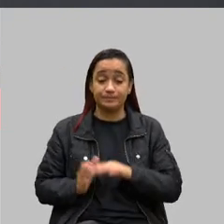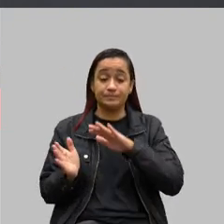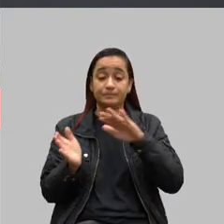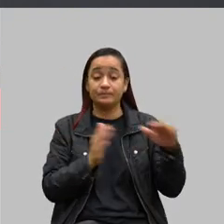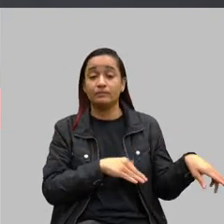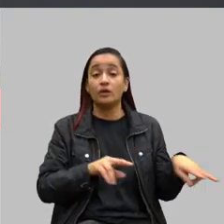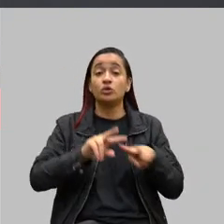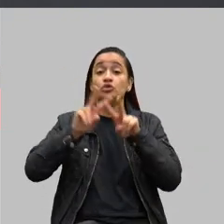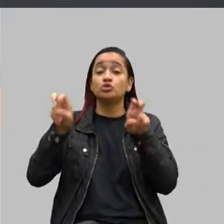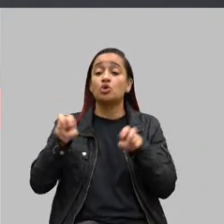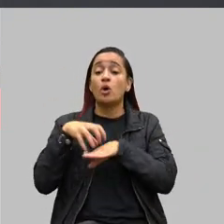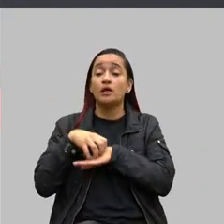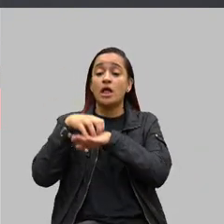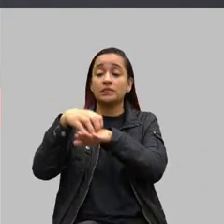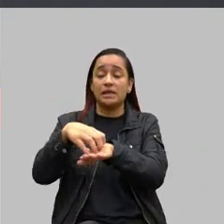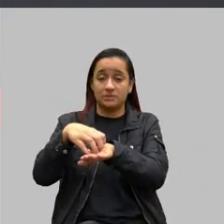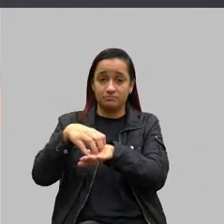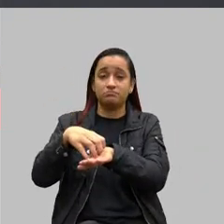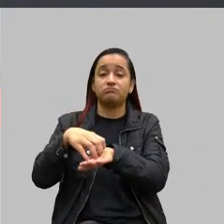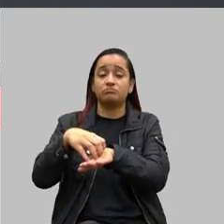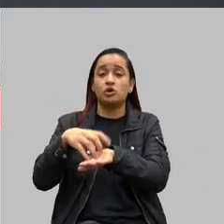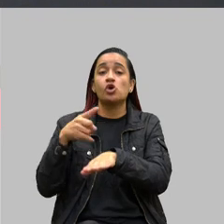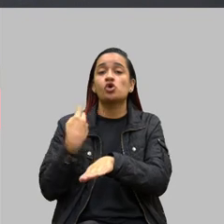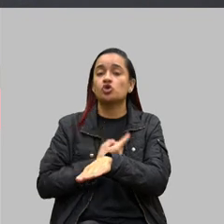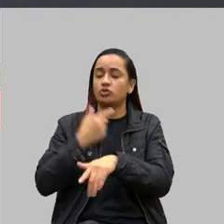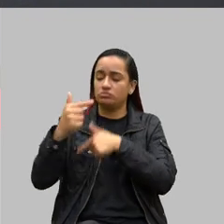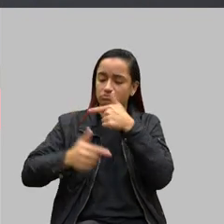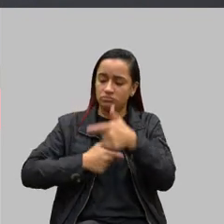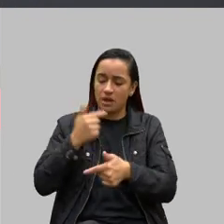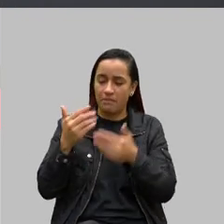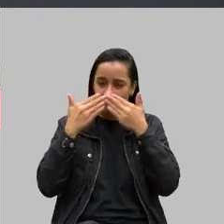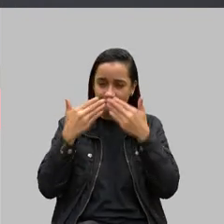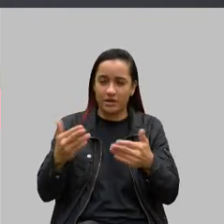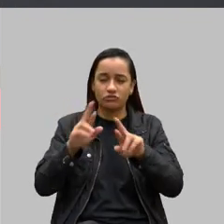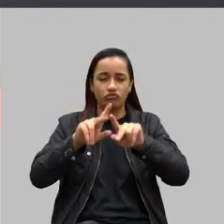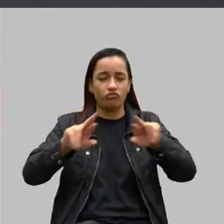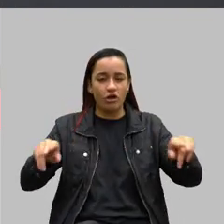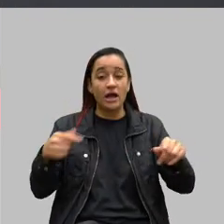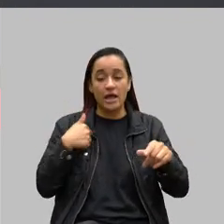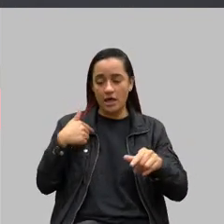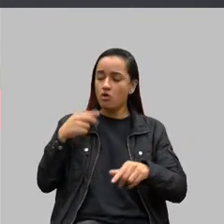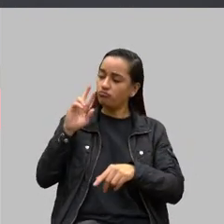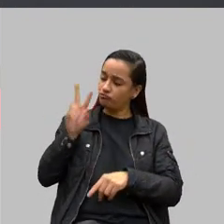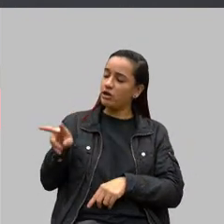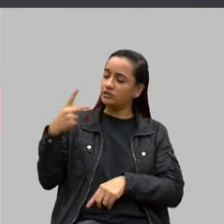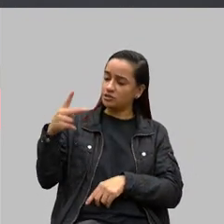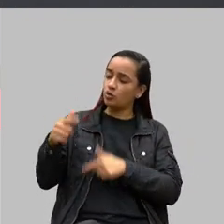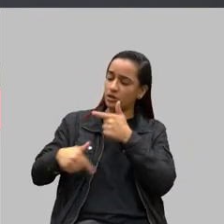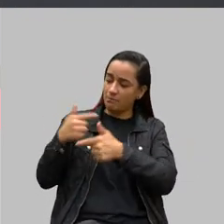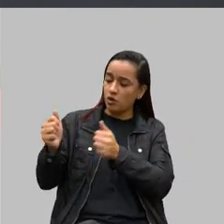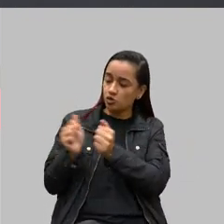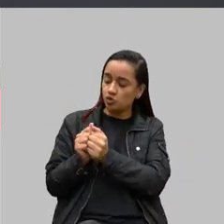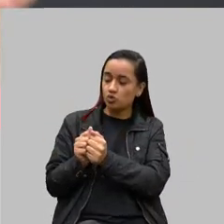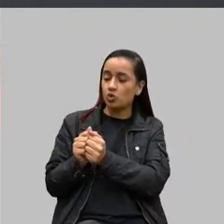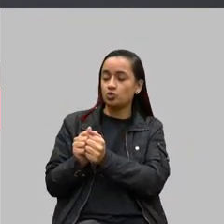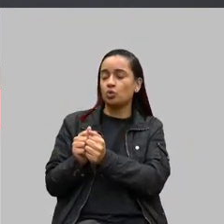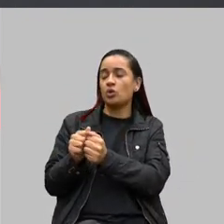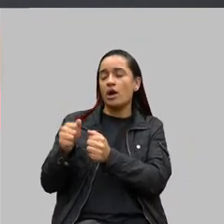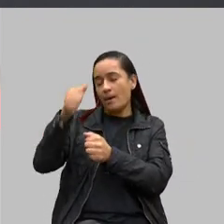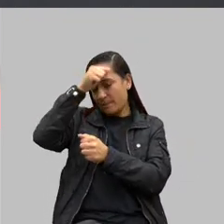a gente tem atuado em várias frentes Deputado e eu sou testemunha do seu trabalho né junto à prefeitura de Vespasiano Inclusive a gente buscando né até